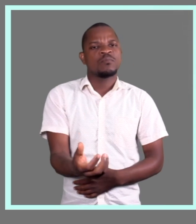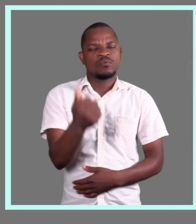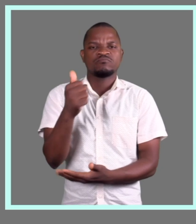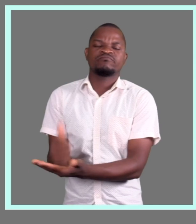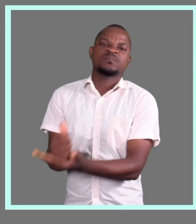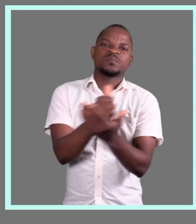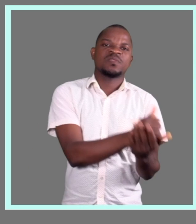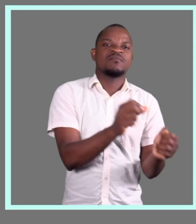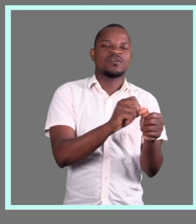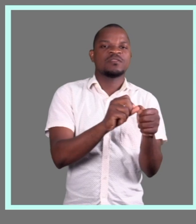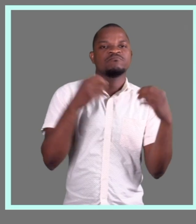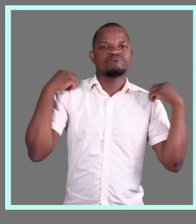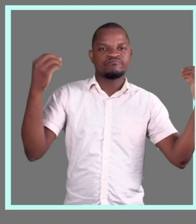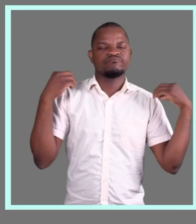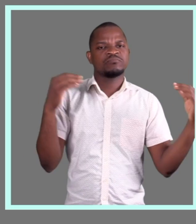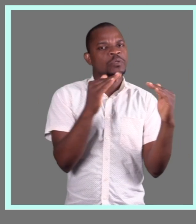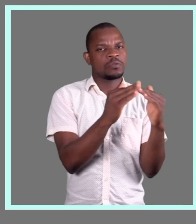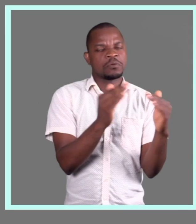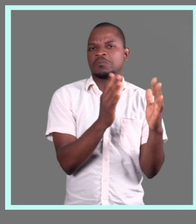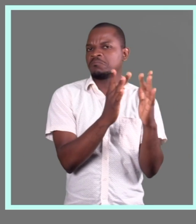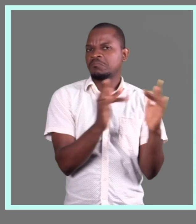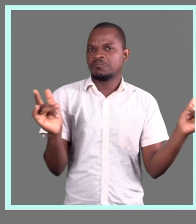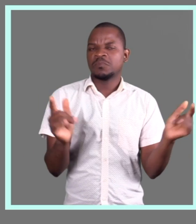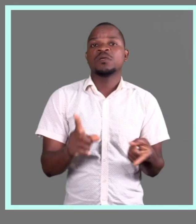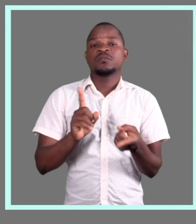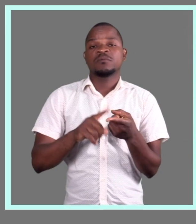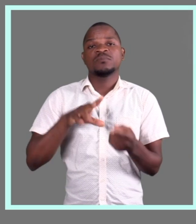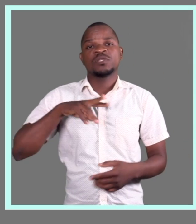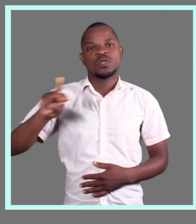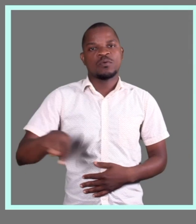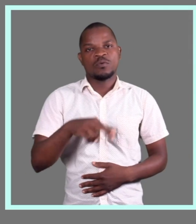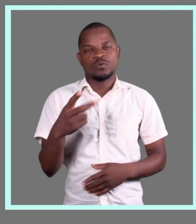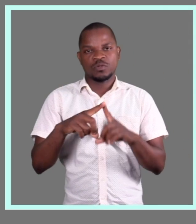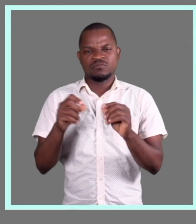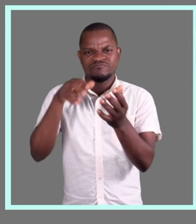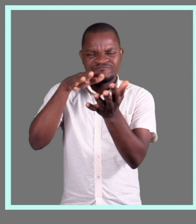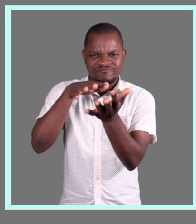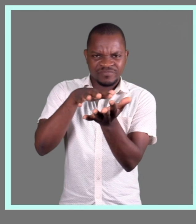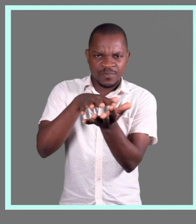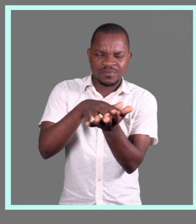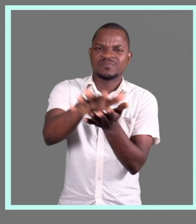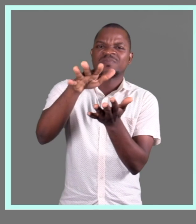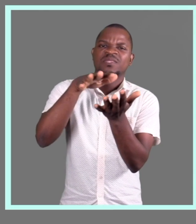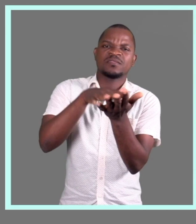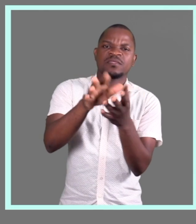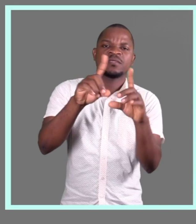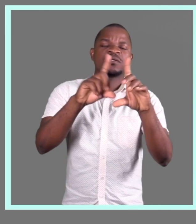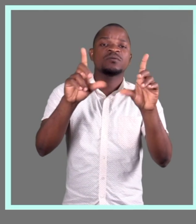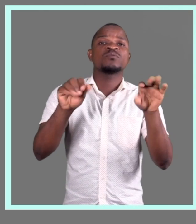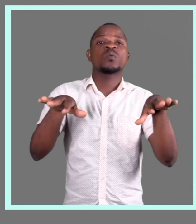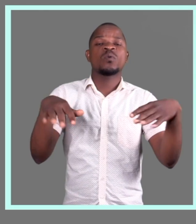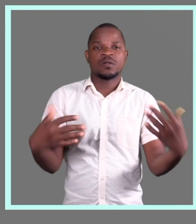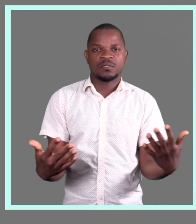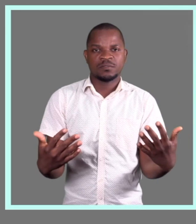realizar fazer exercício à distância. Então foram esses resultados. Temos as outras, né? Sensibilizar em questão